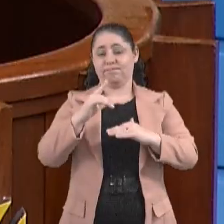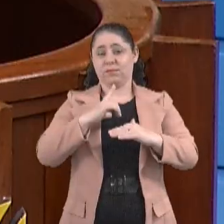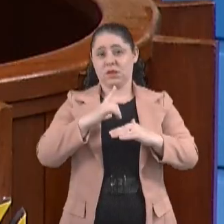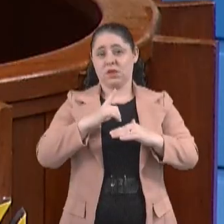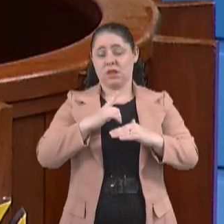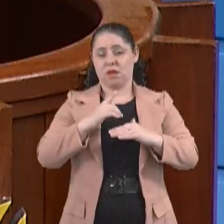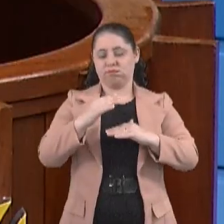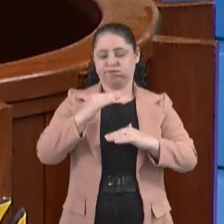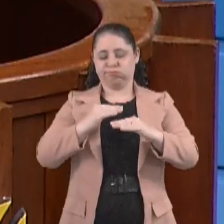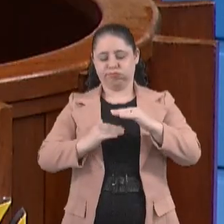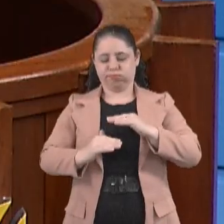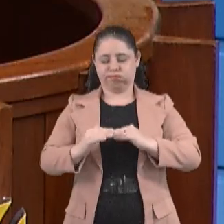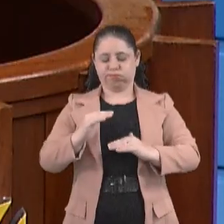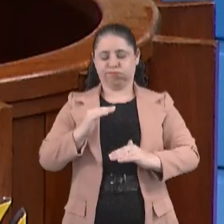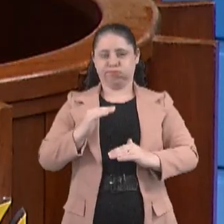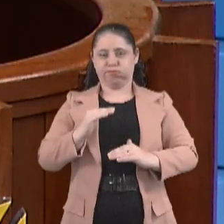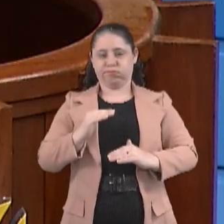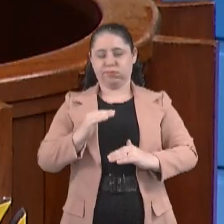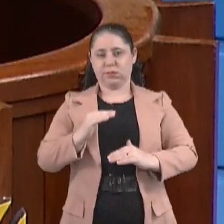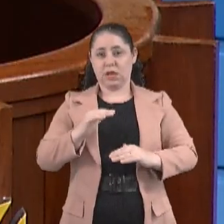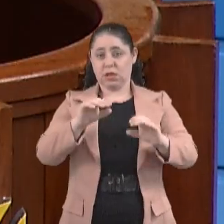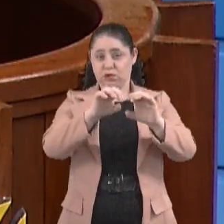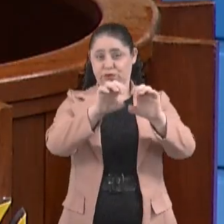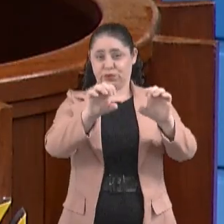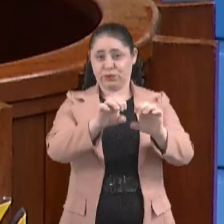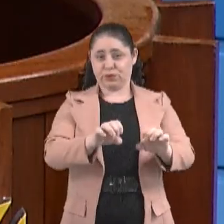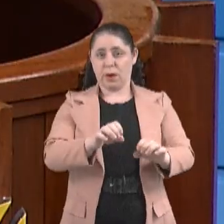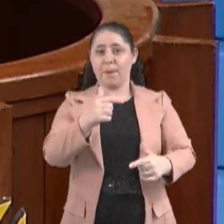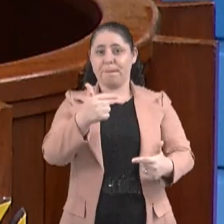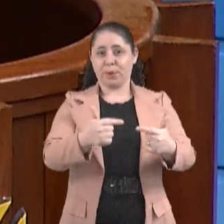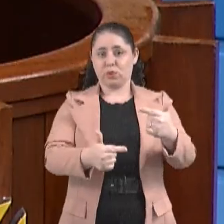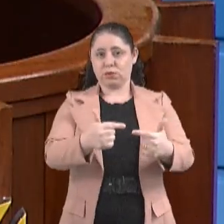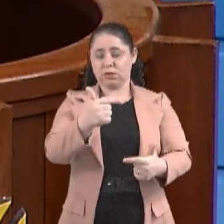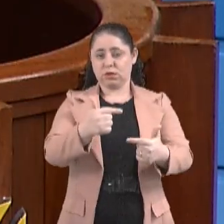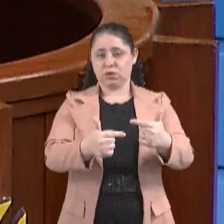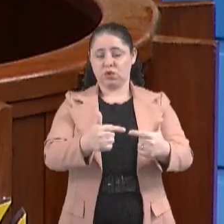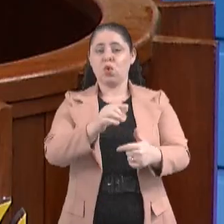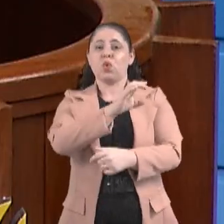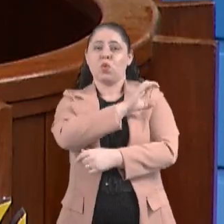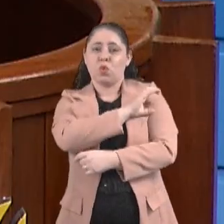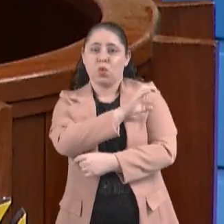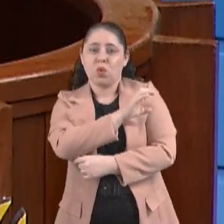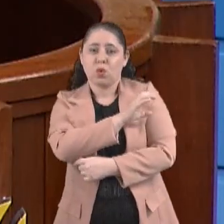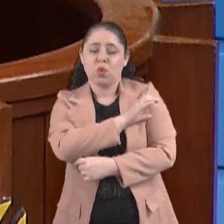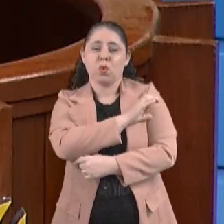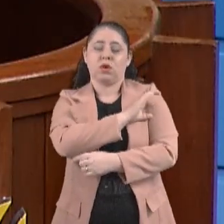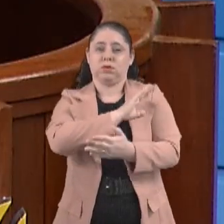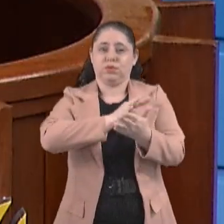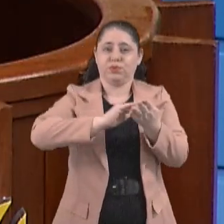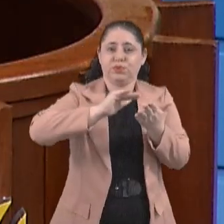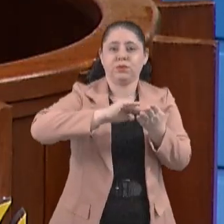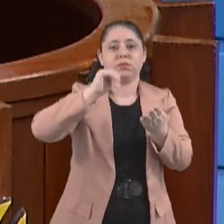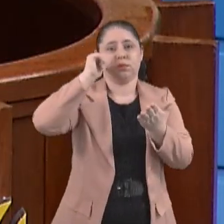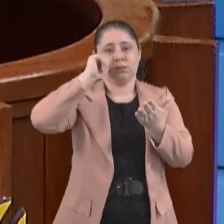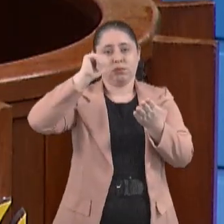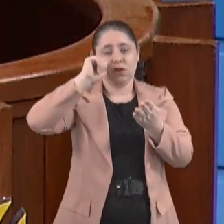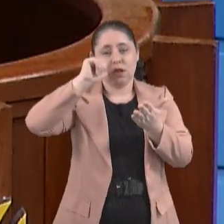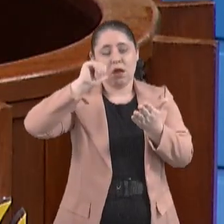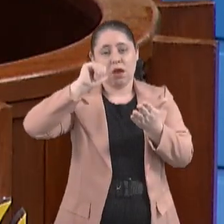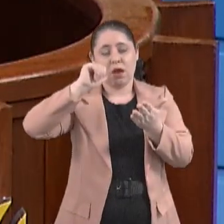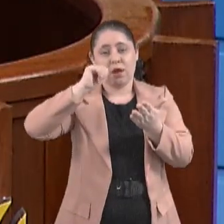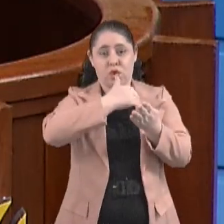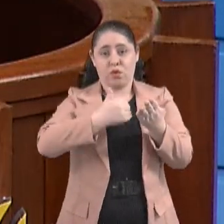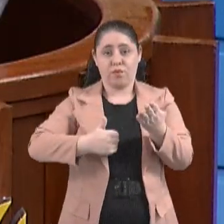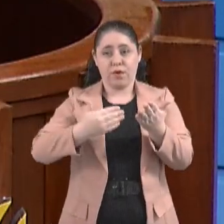muito retrocesso. A estrutura da política, da coordenadoria, da subsecretaria de mulheres, que nos